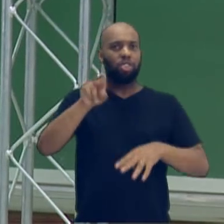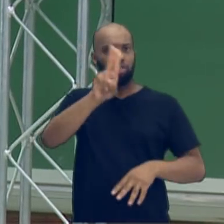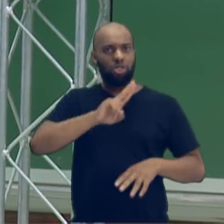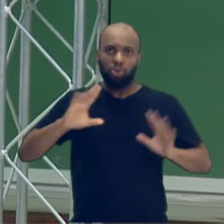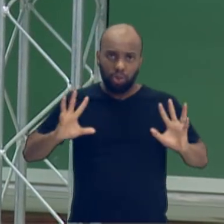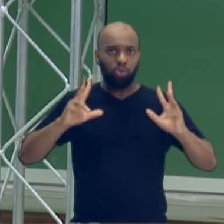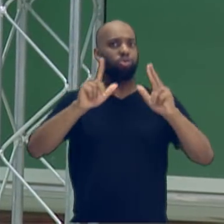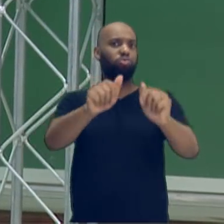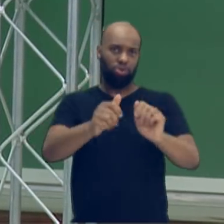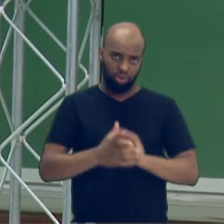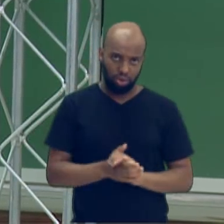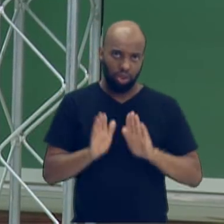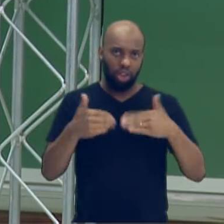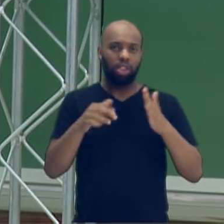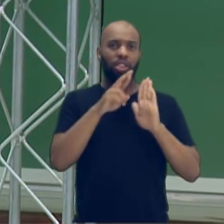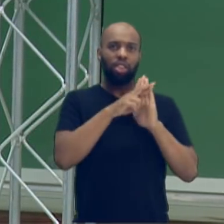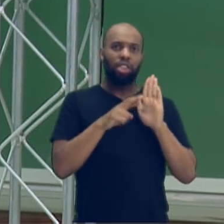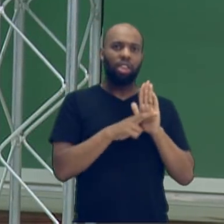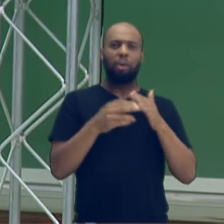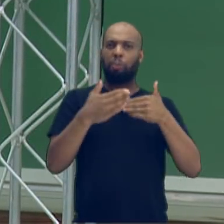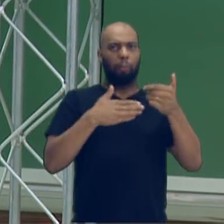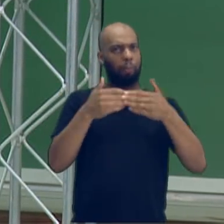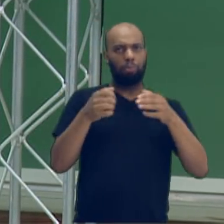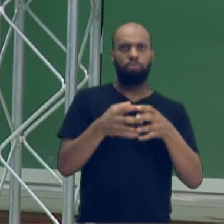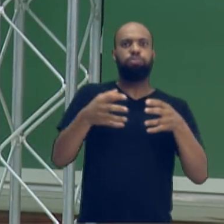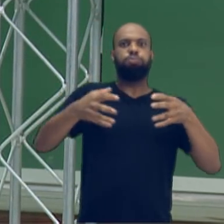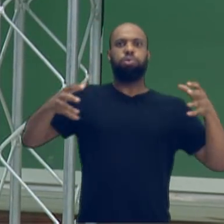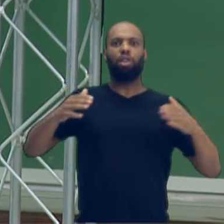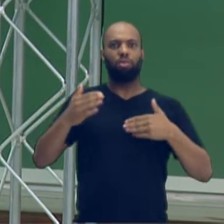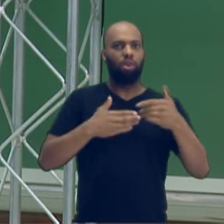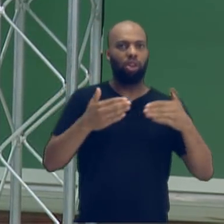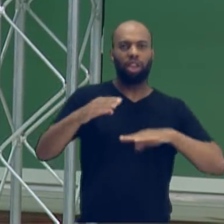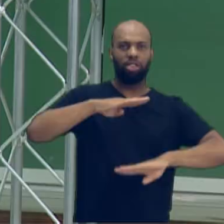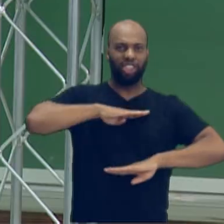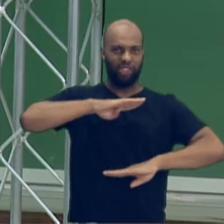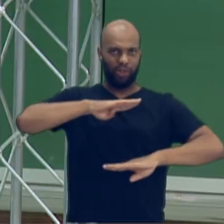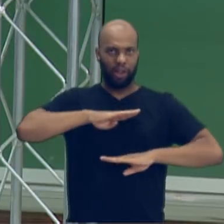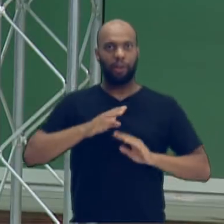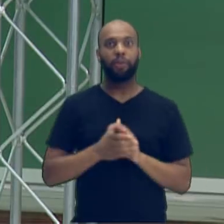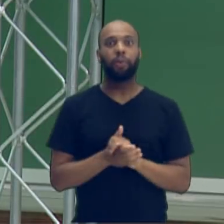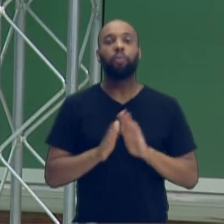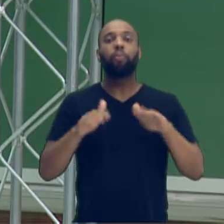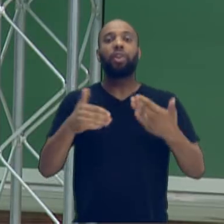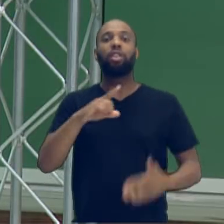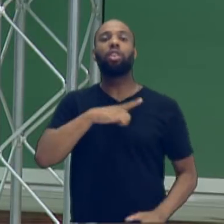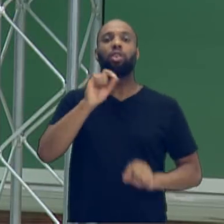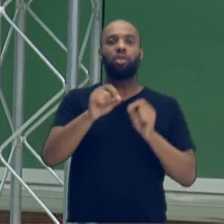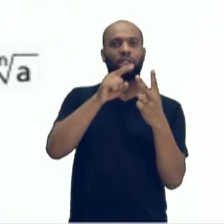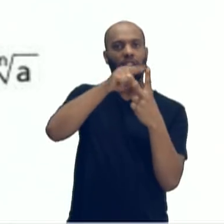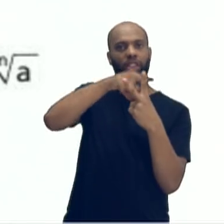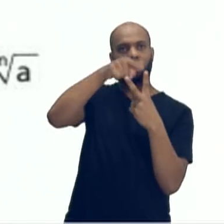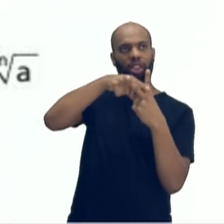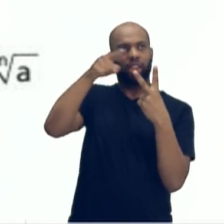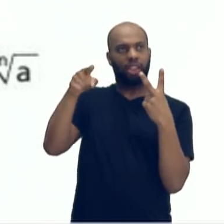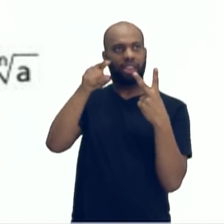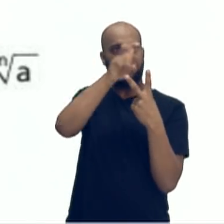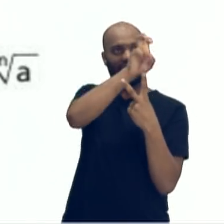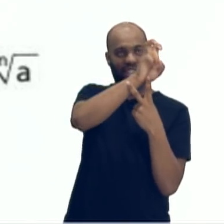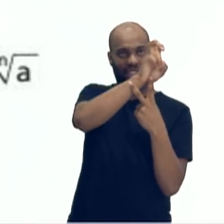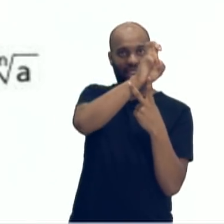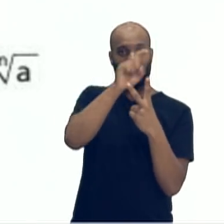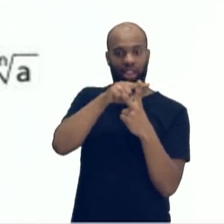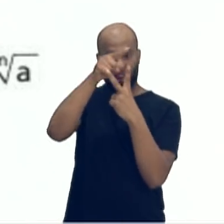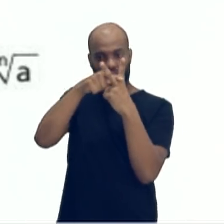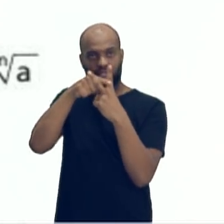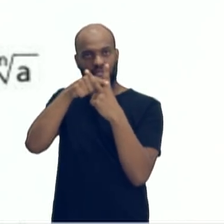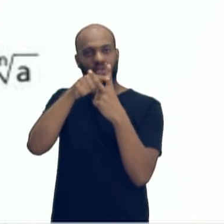todo mundo, né? Então são regras que são expandidas para qualquer situação. E aqui nós temos uma raiz quinta de